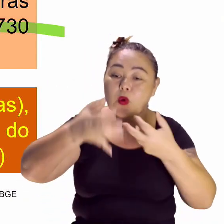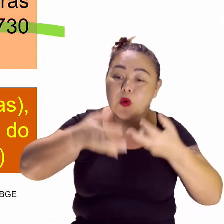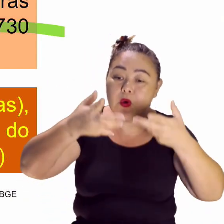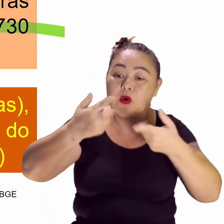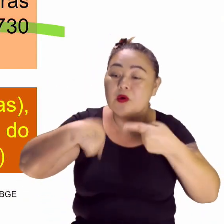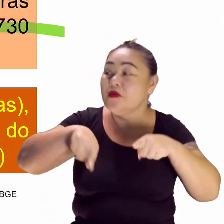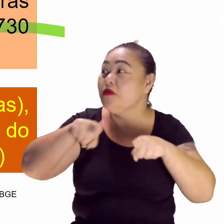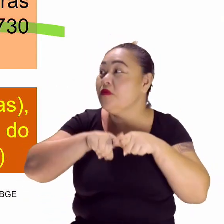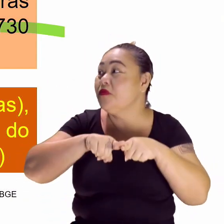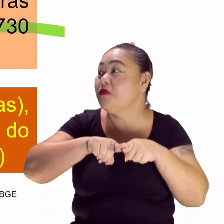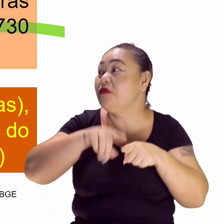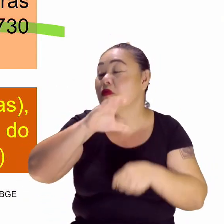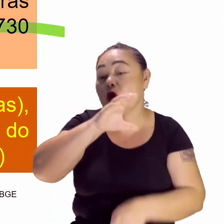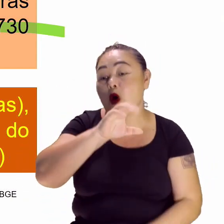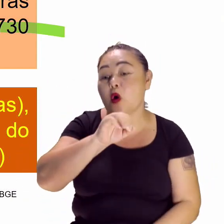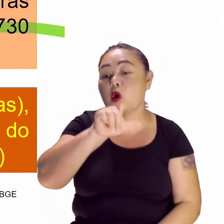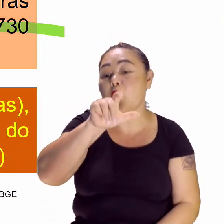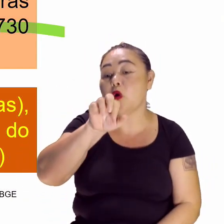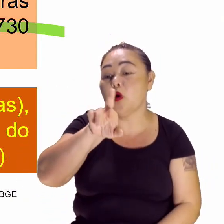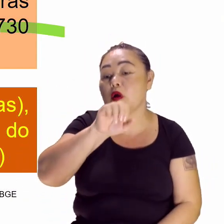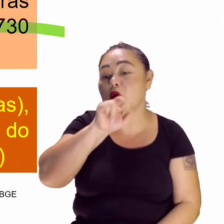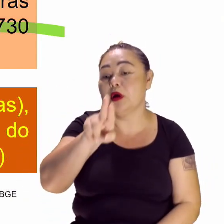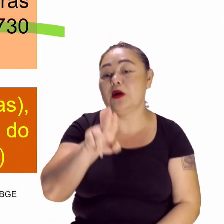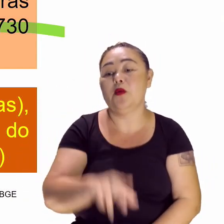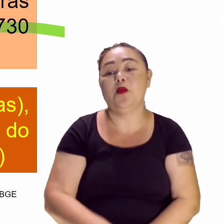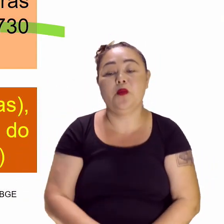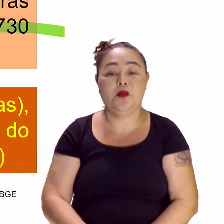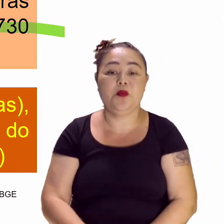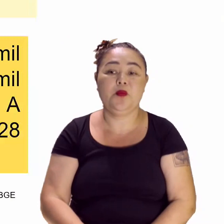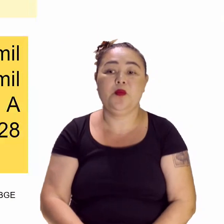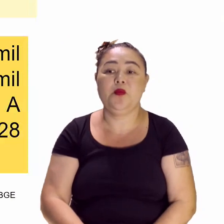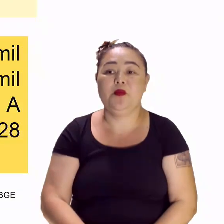que é o nome comercial dele é o colorau né